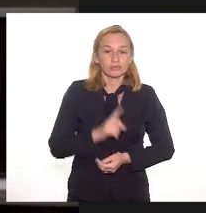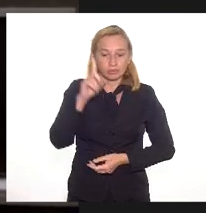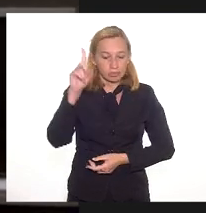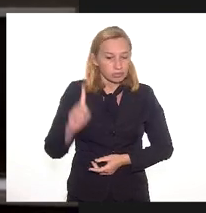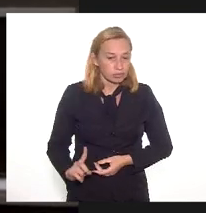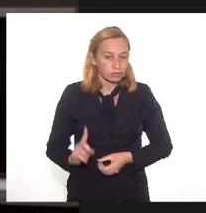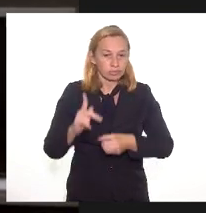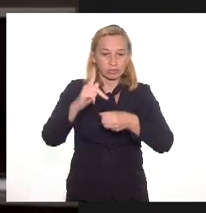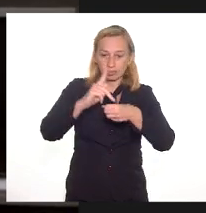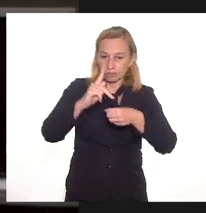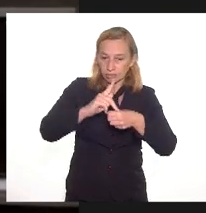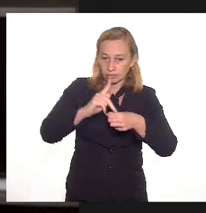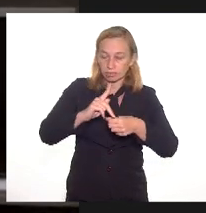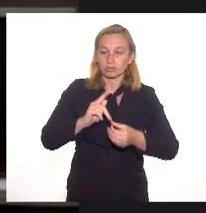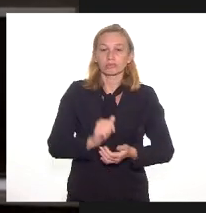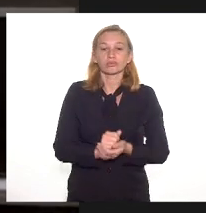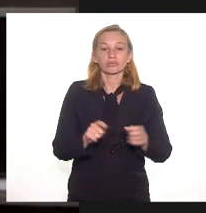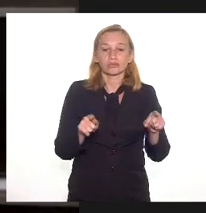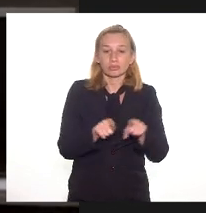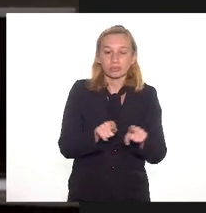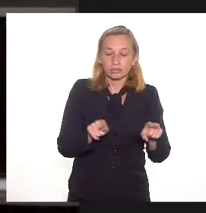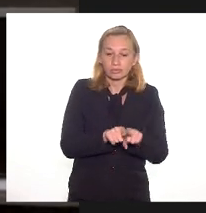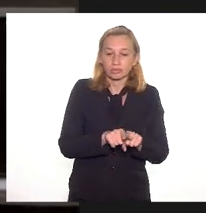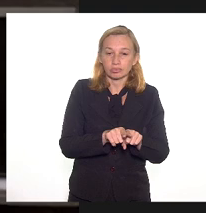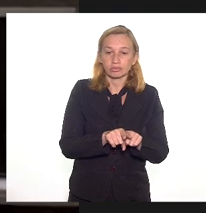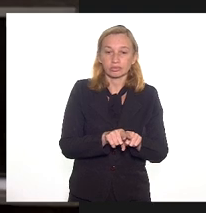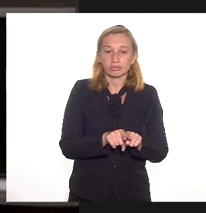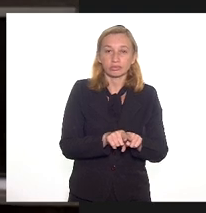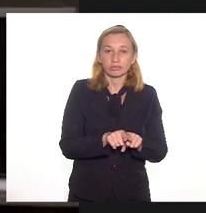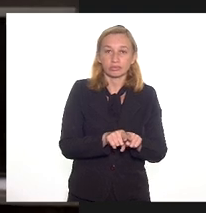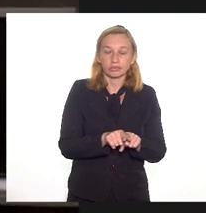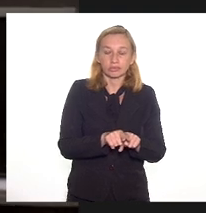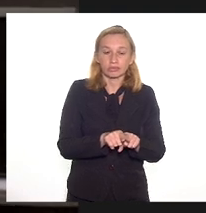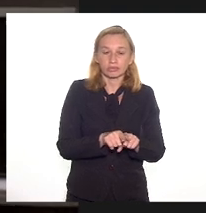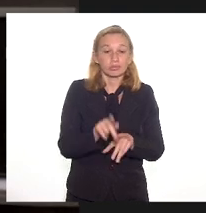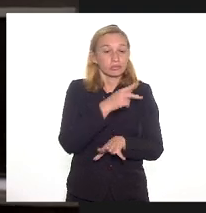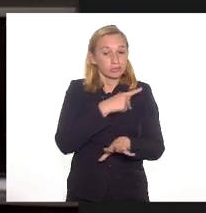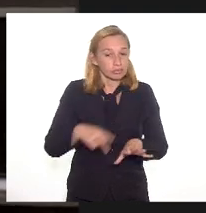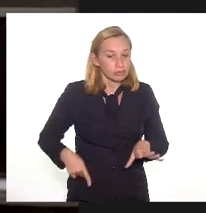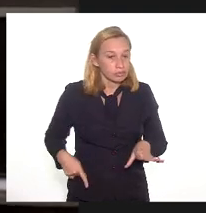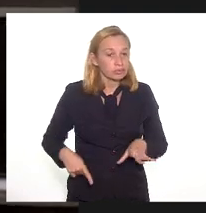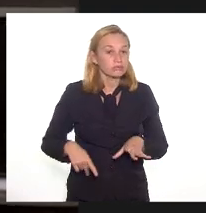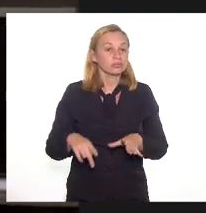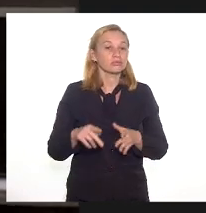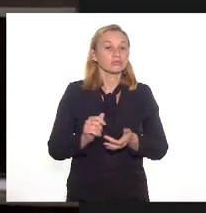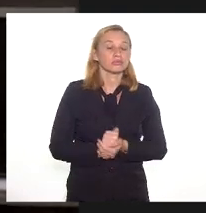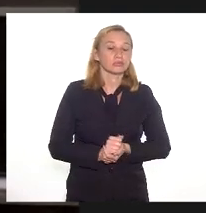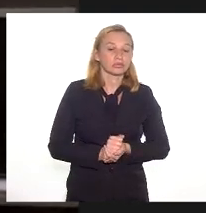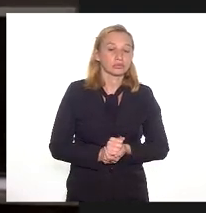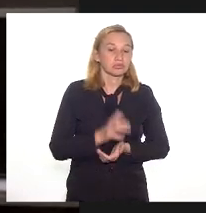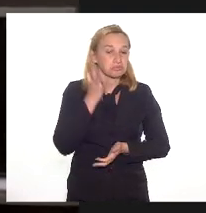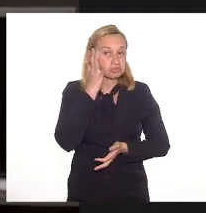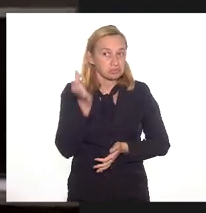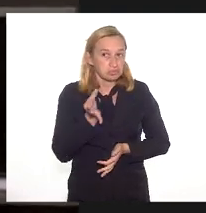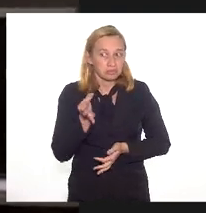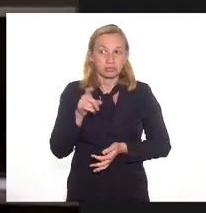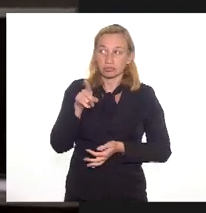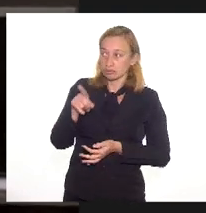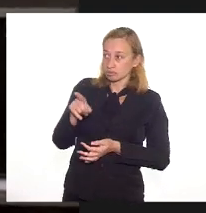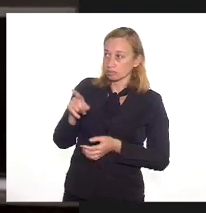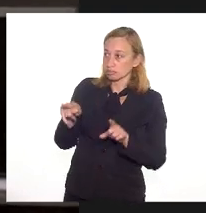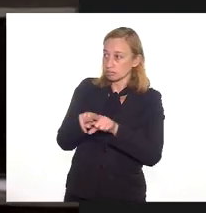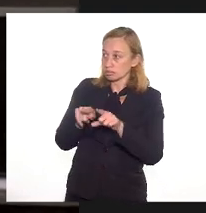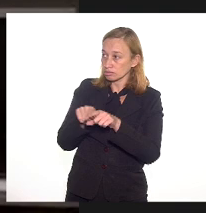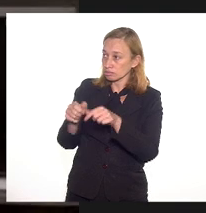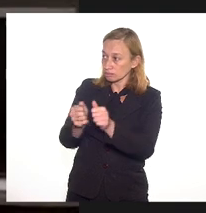da Petrobras, participou também, né, na ocasião, o presidente em exercício, não sei se você também